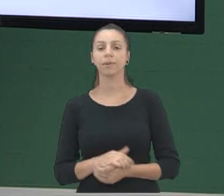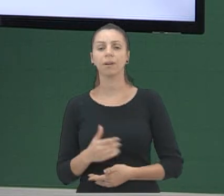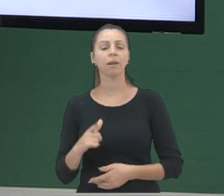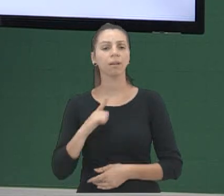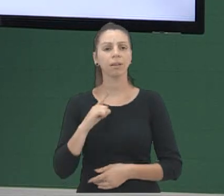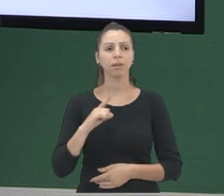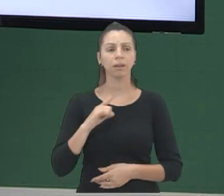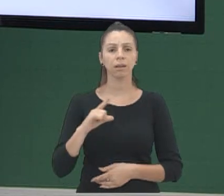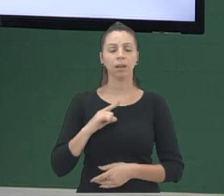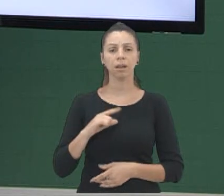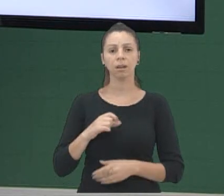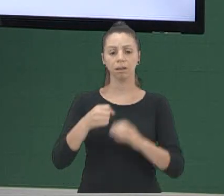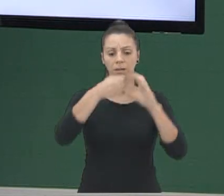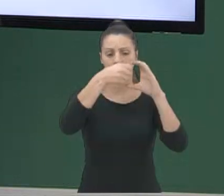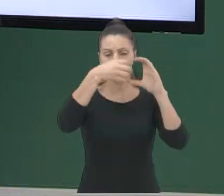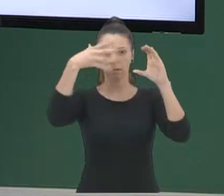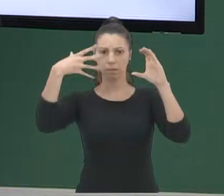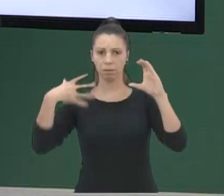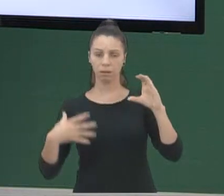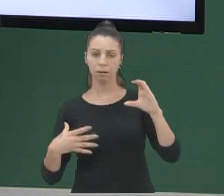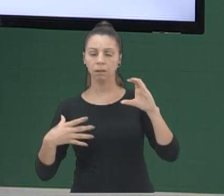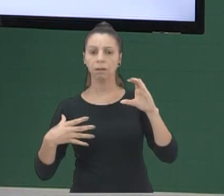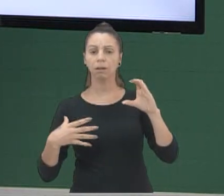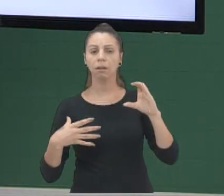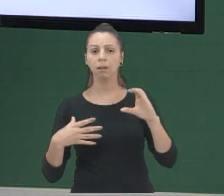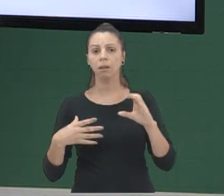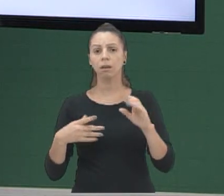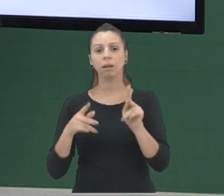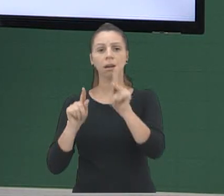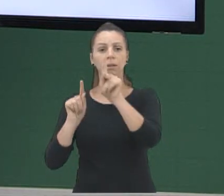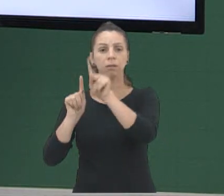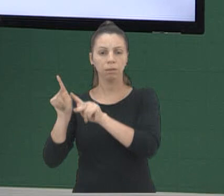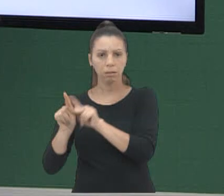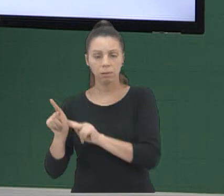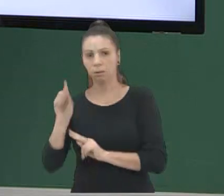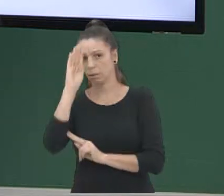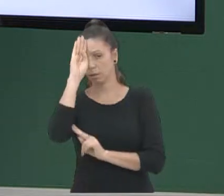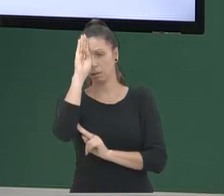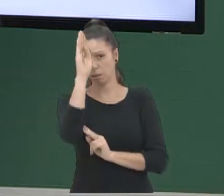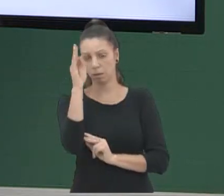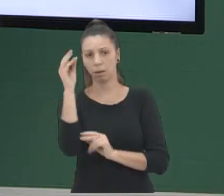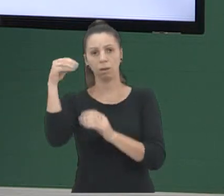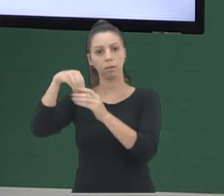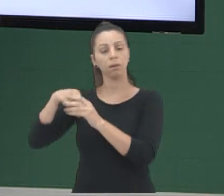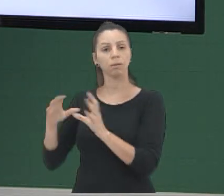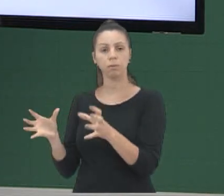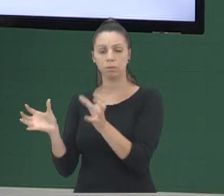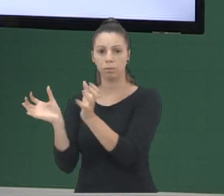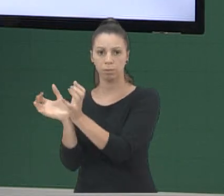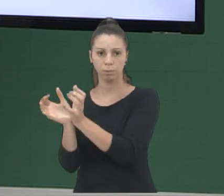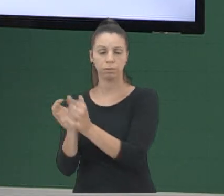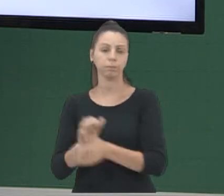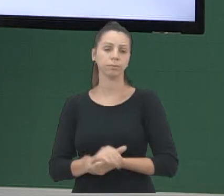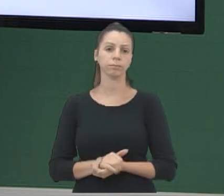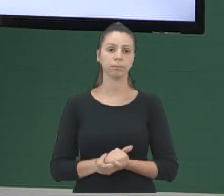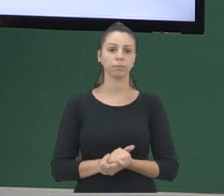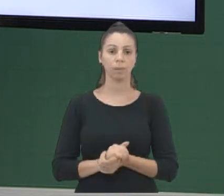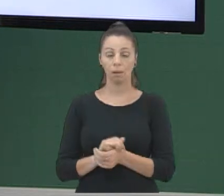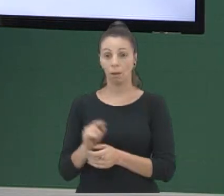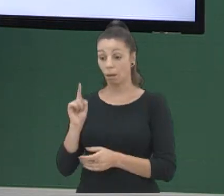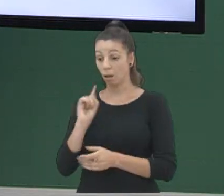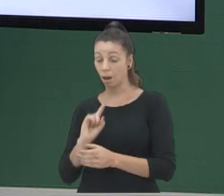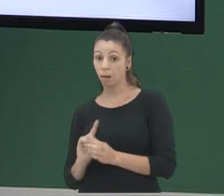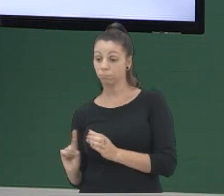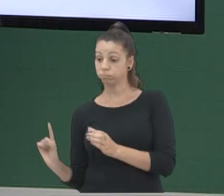tem então aqui algumas características dessa protagonista que se inclui no grupo. A impressão que a gente tem é que ela faz parte desse